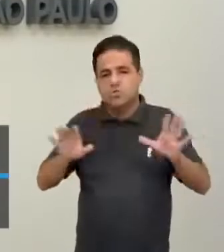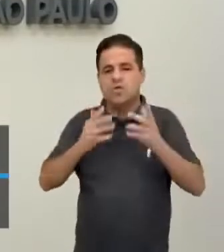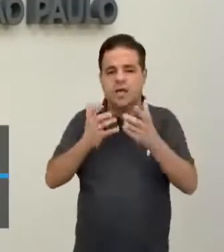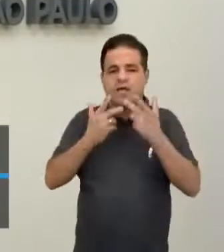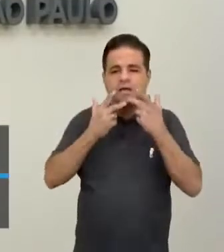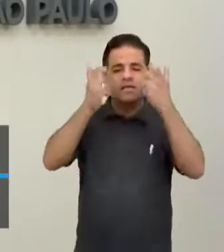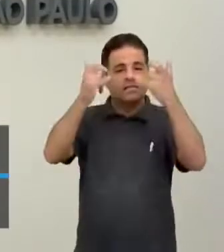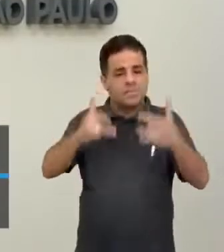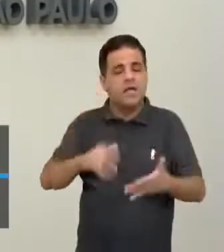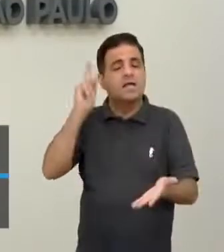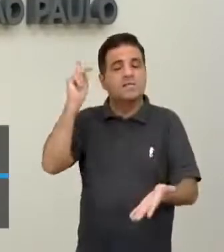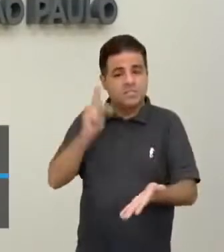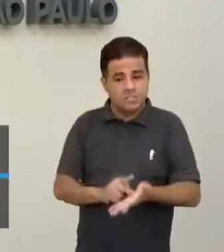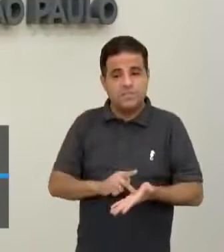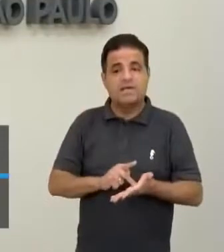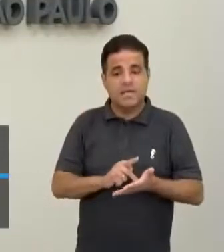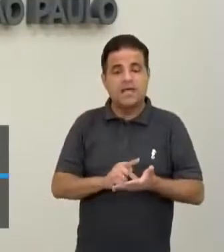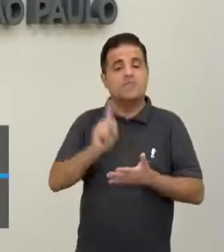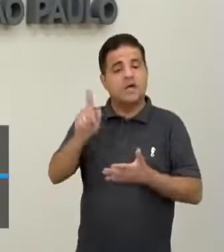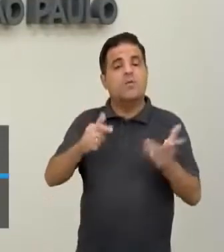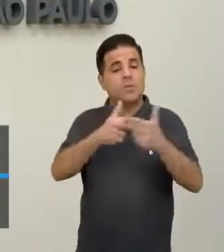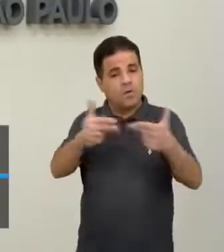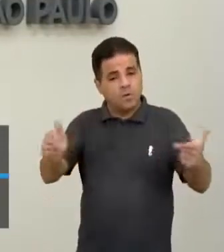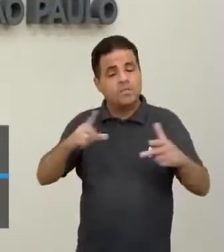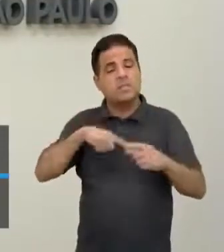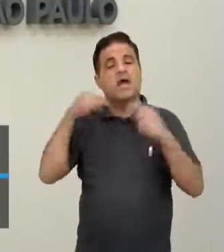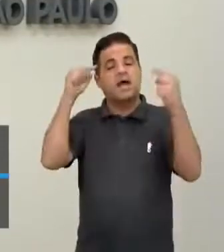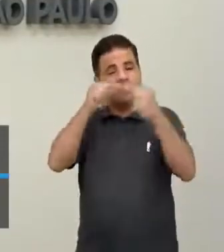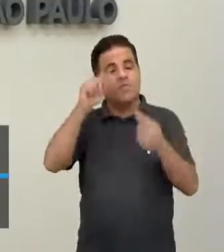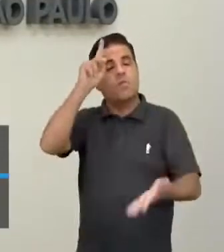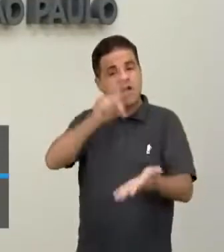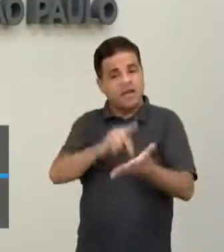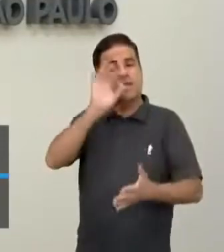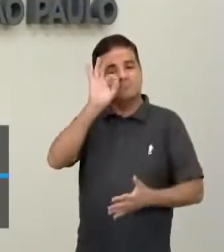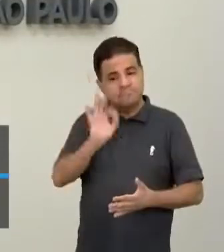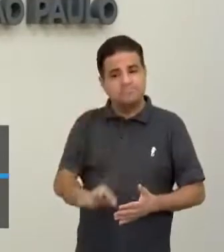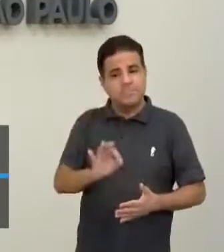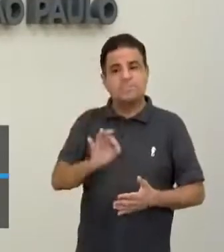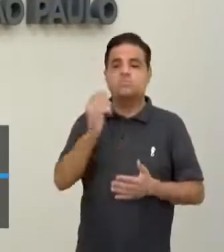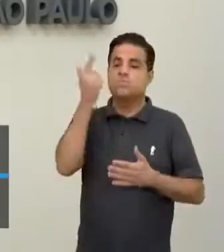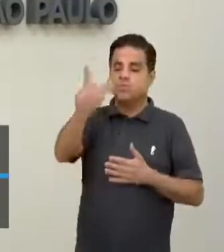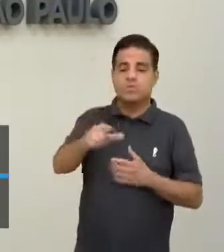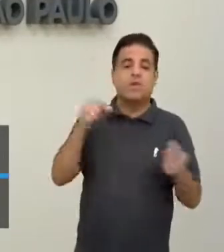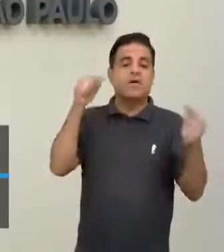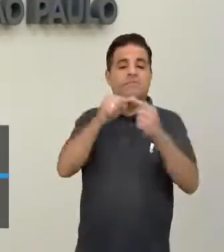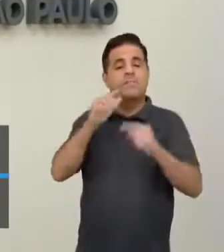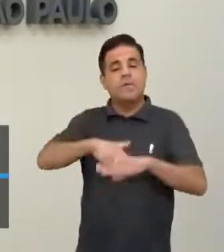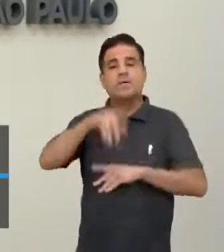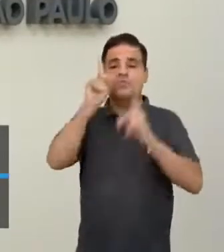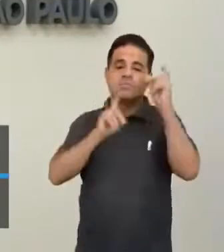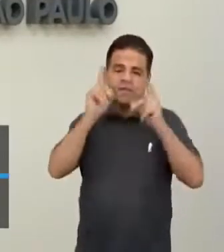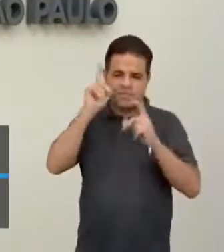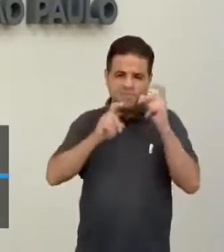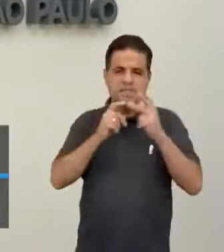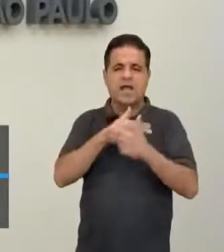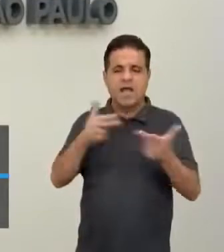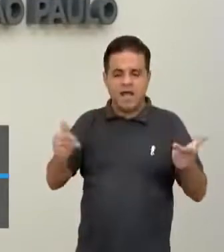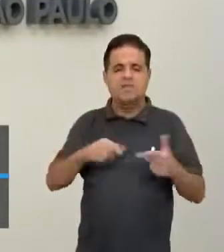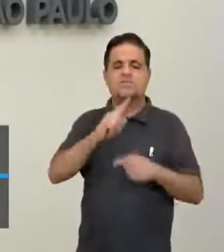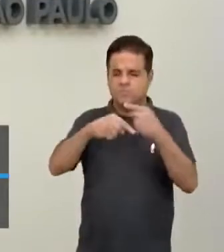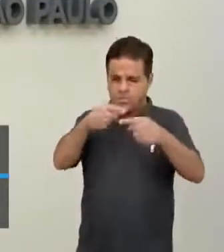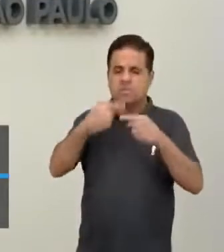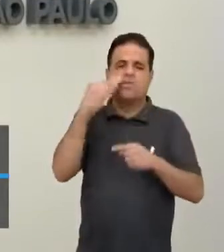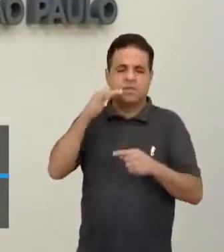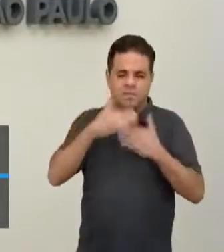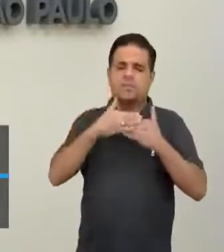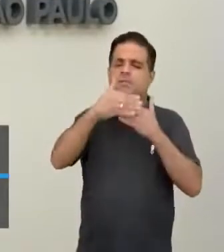dizer, um negócio de verdade. Quer dizer, é algo que tem a ver com a realidade mesmo. Fato, né? O outro já tem a ver mais com uma expressividade. Sim. A gente vai entender isso